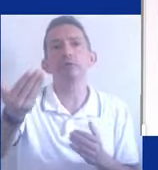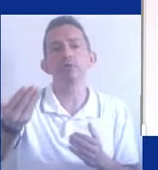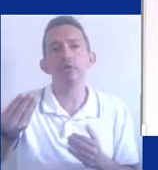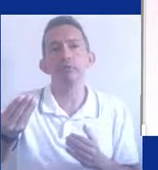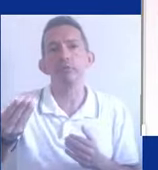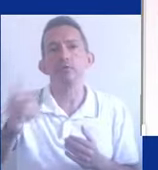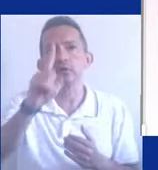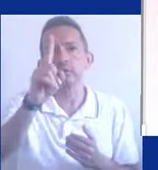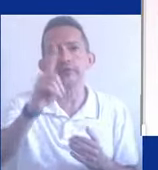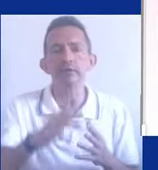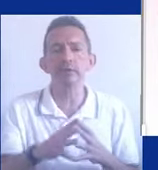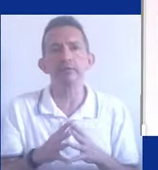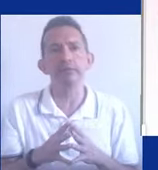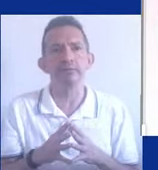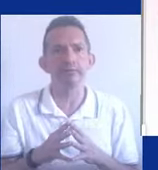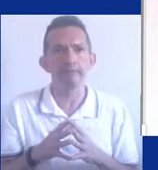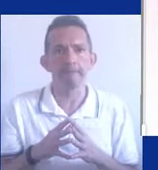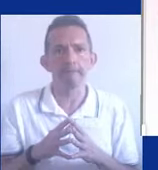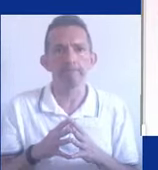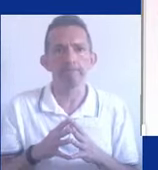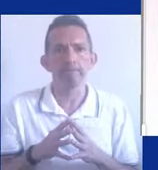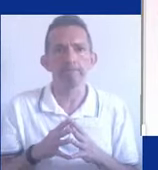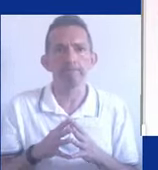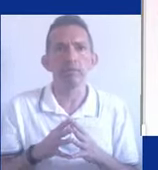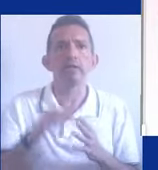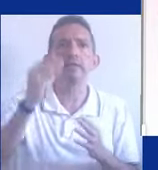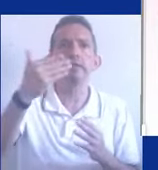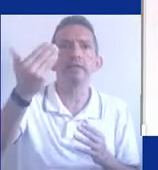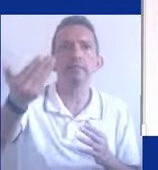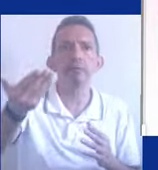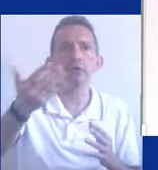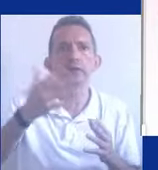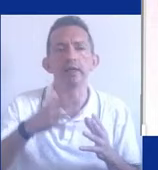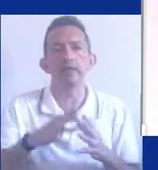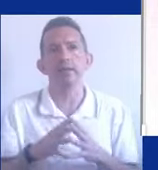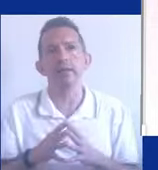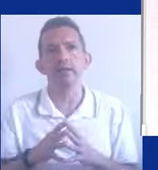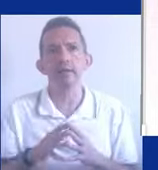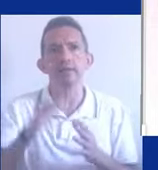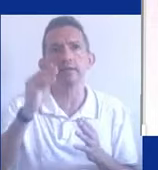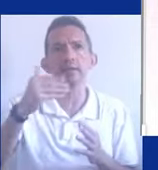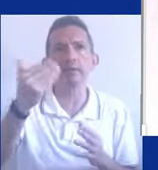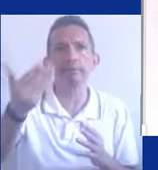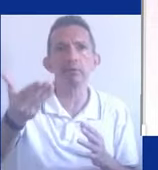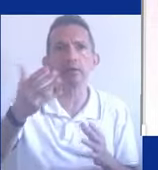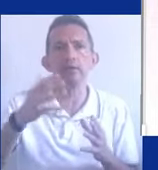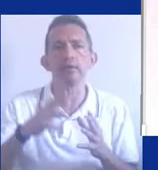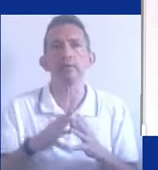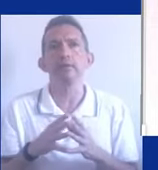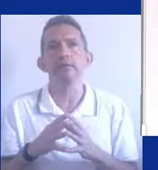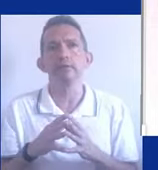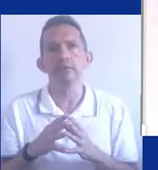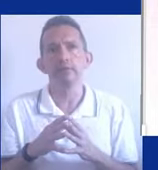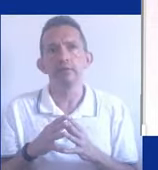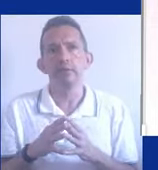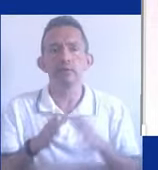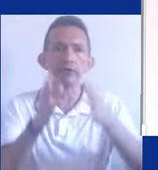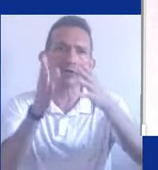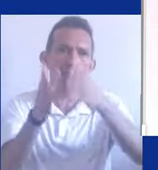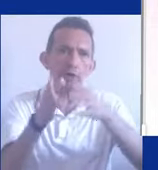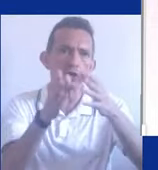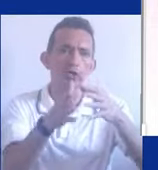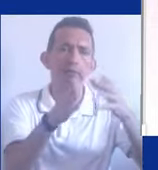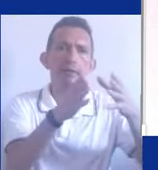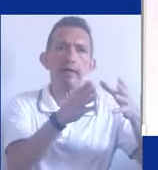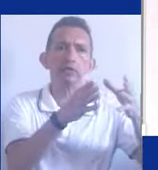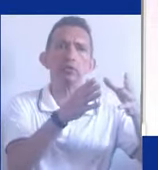que o ribossomo só tem uma função, é de síntese proteica, é de sintetizar proteína. Então a